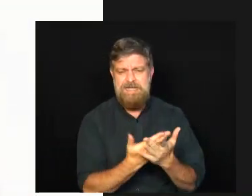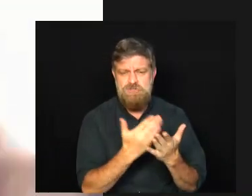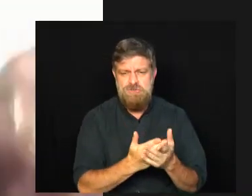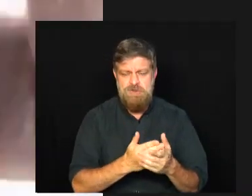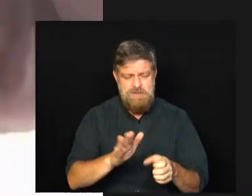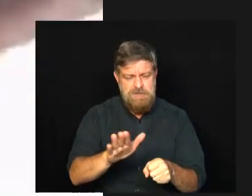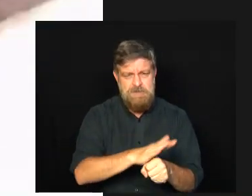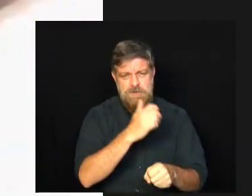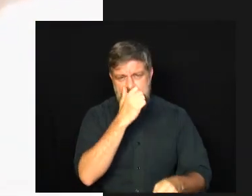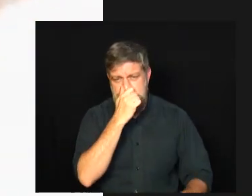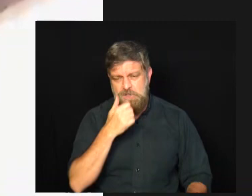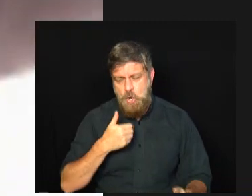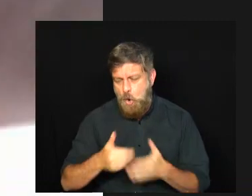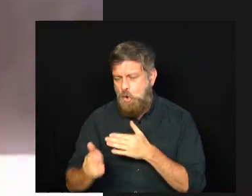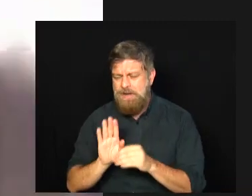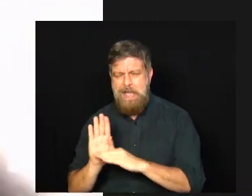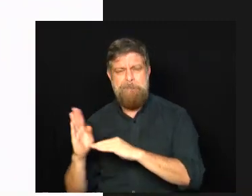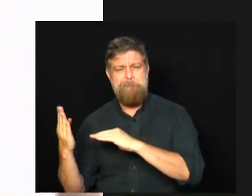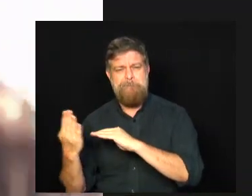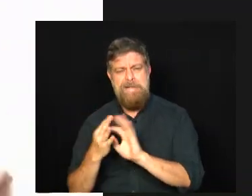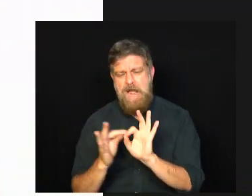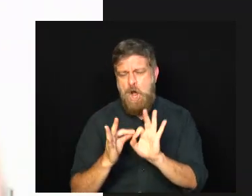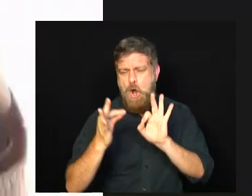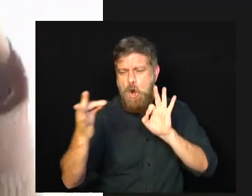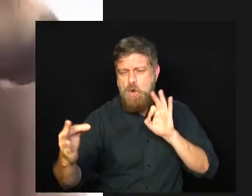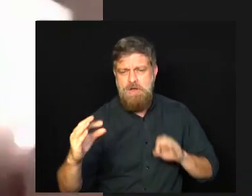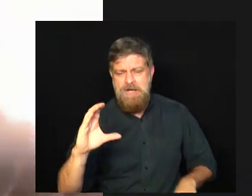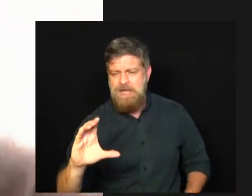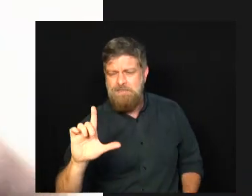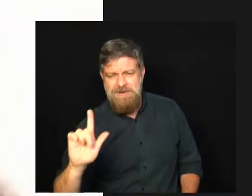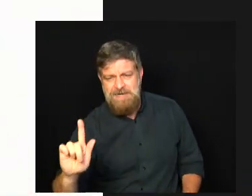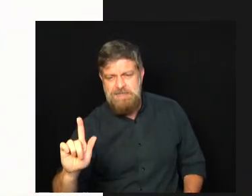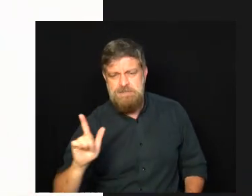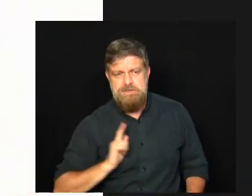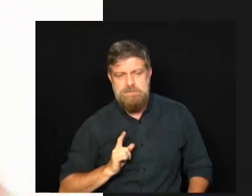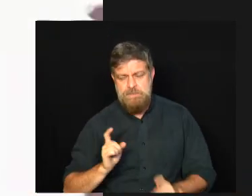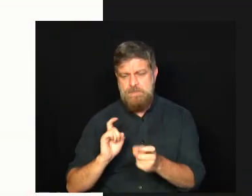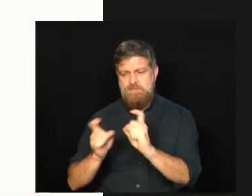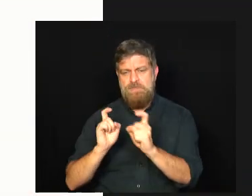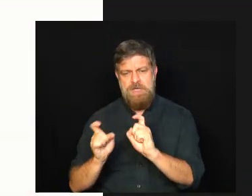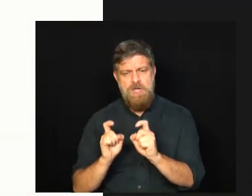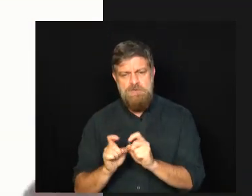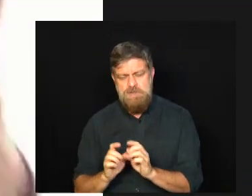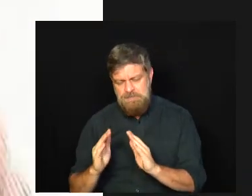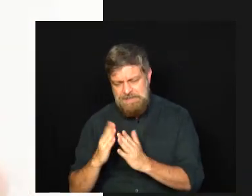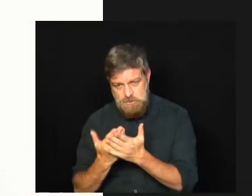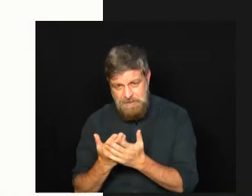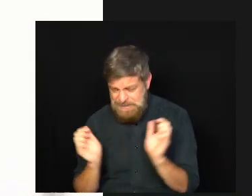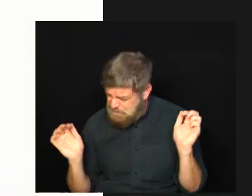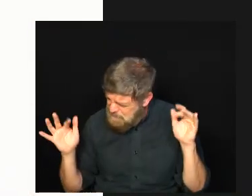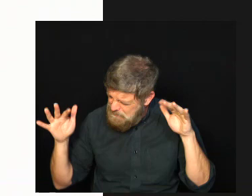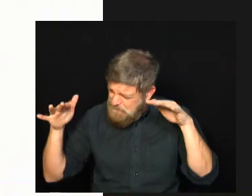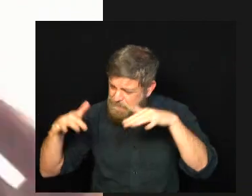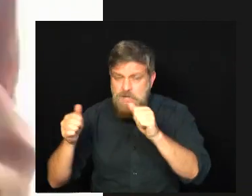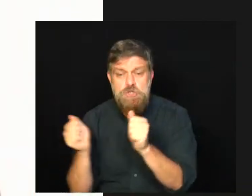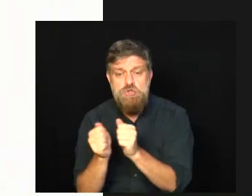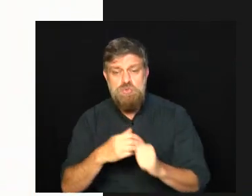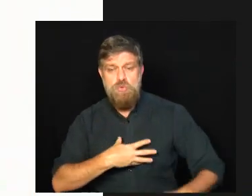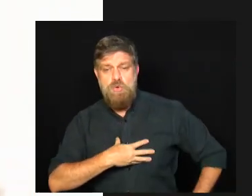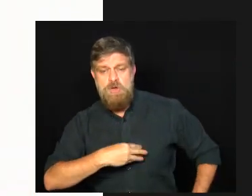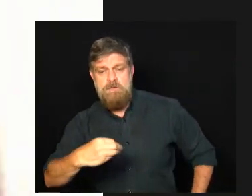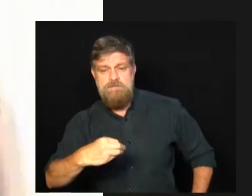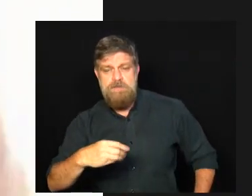Ouro Preto, do Campo Grande, se reúna na escola com as crianças e